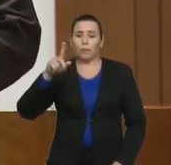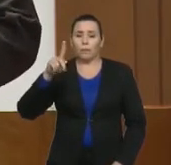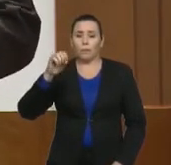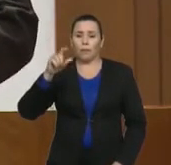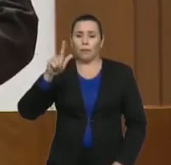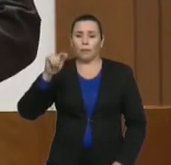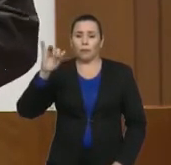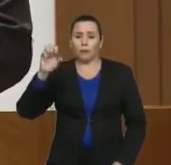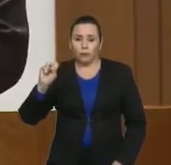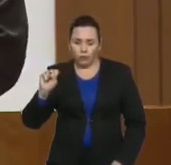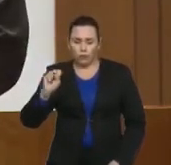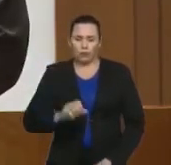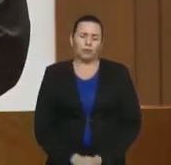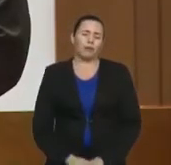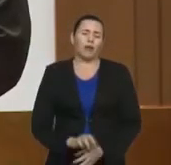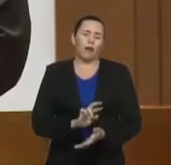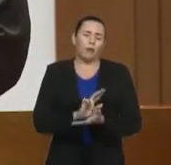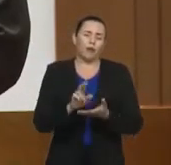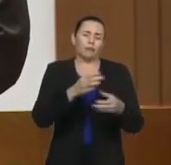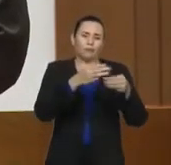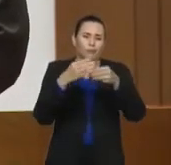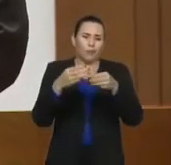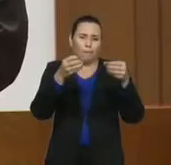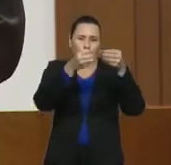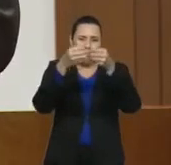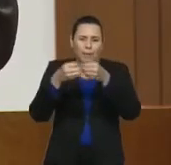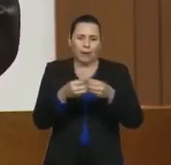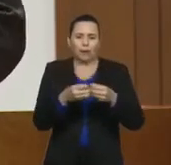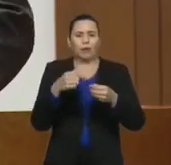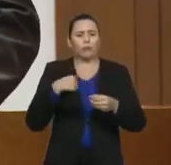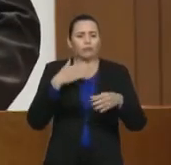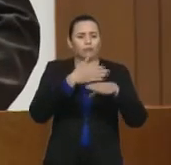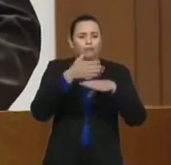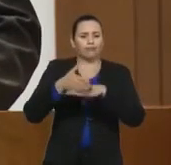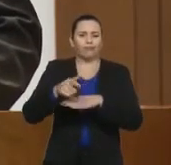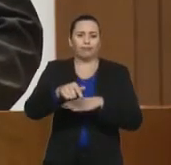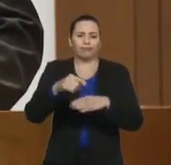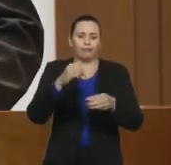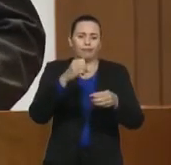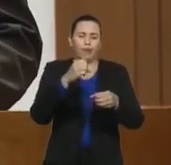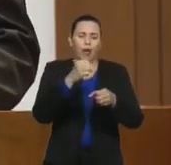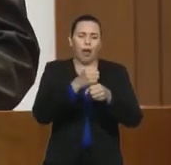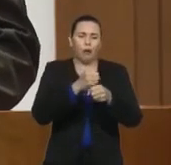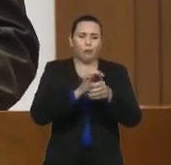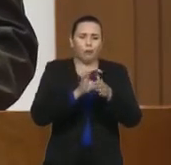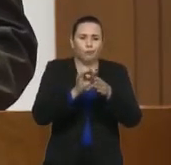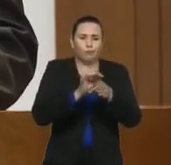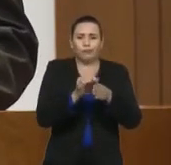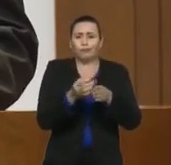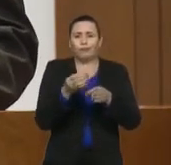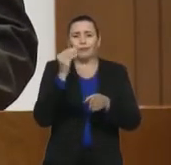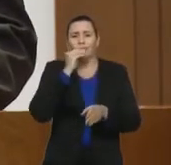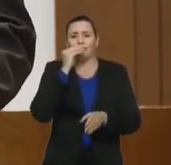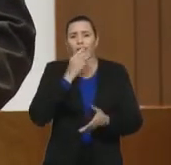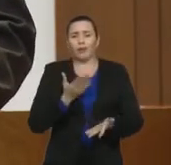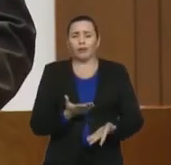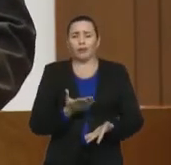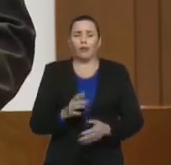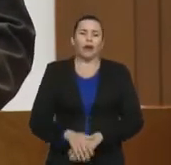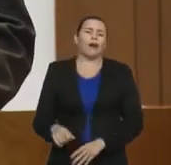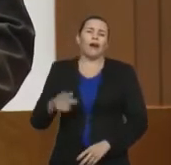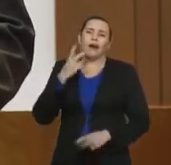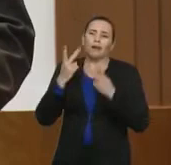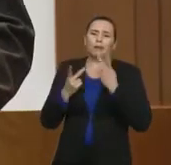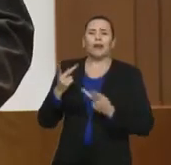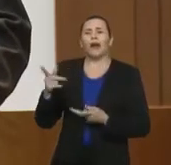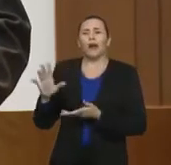por dificuldade. É verdade. Mas que faça o paliativo enquanto se faz o projeto da